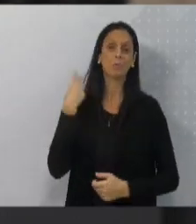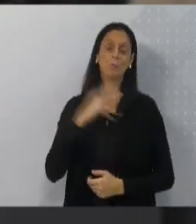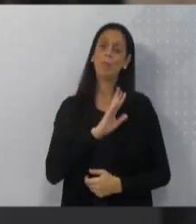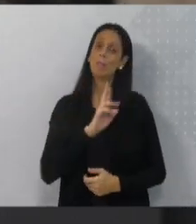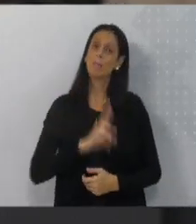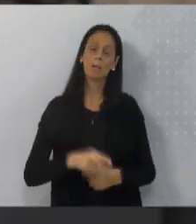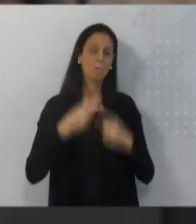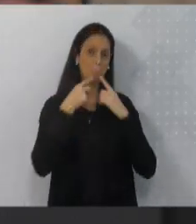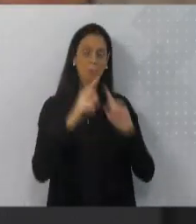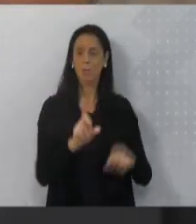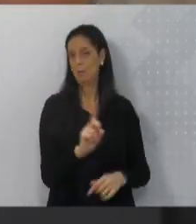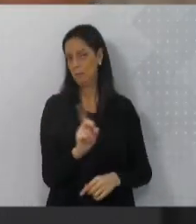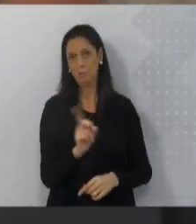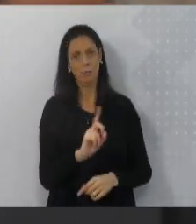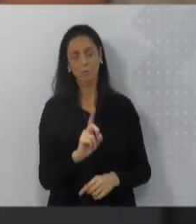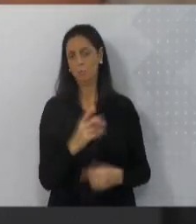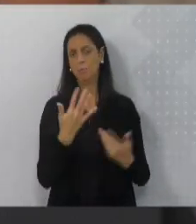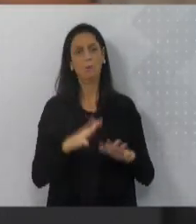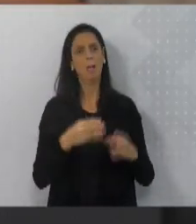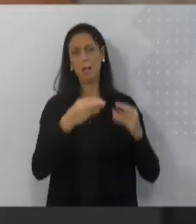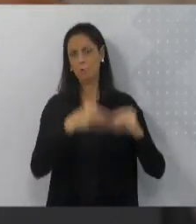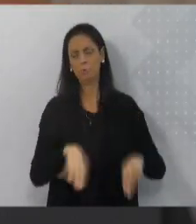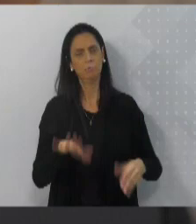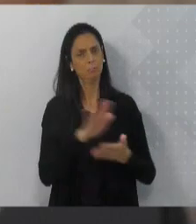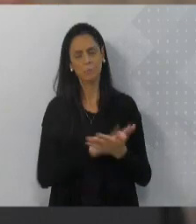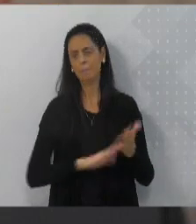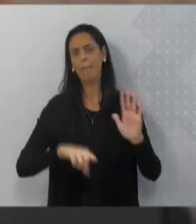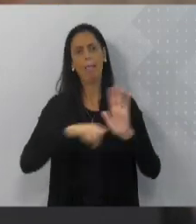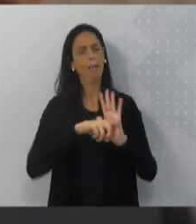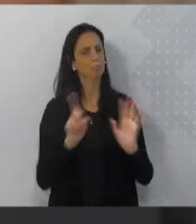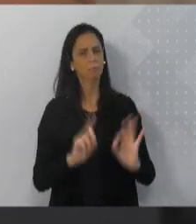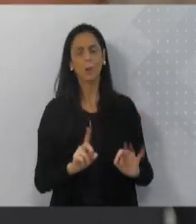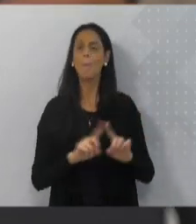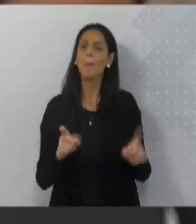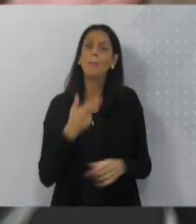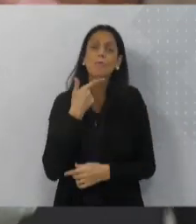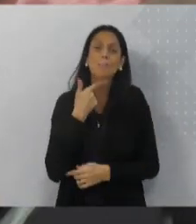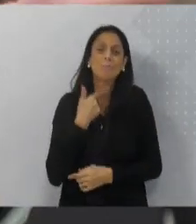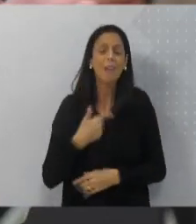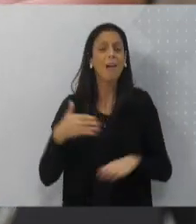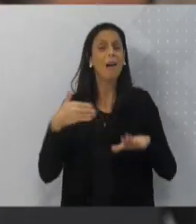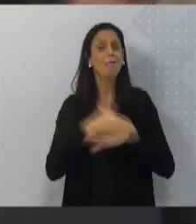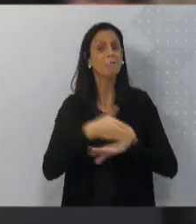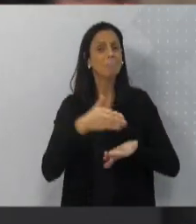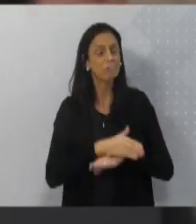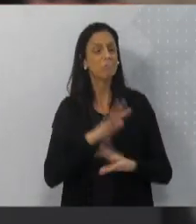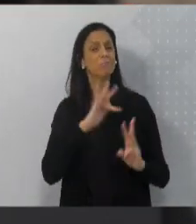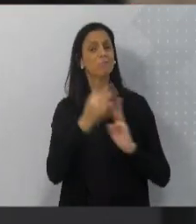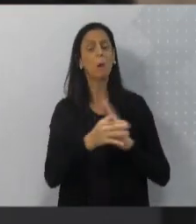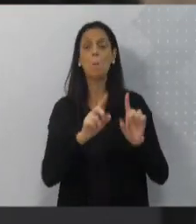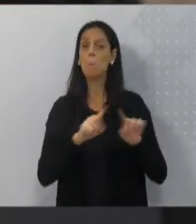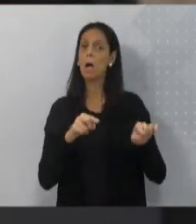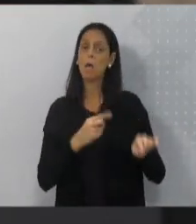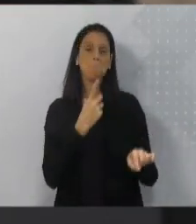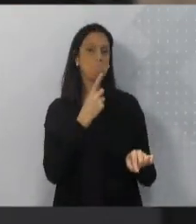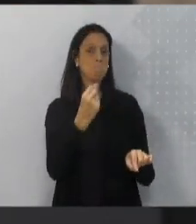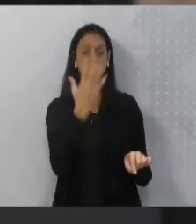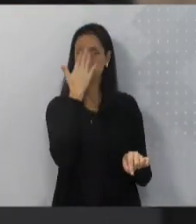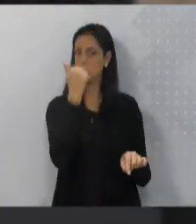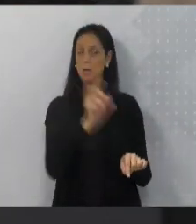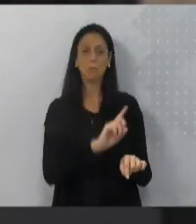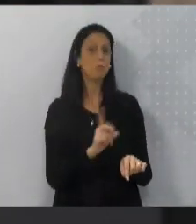crítica destrutiva, pelo contrário, nós gostaríamos de estar mais presentes também, mas, infelizmente, a Profamília tem